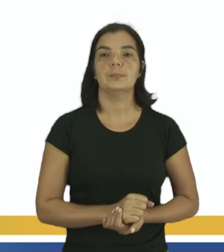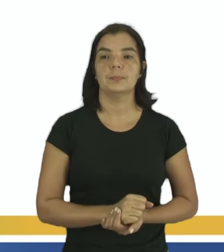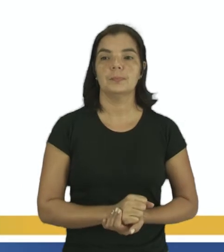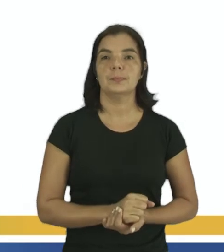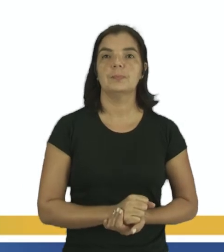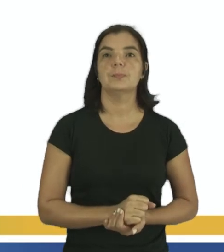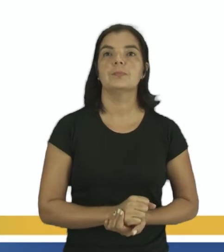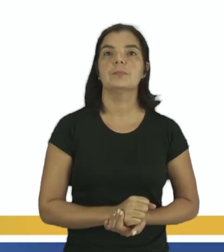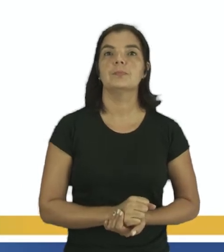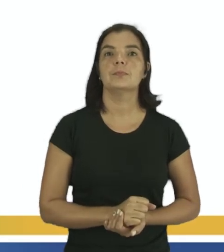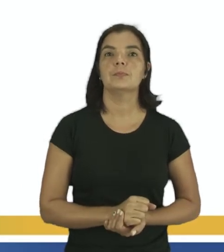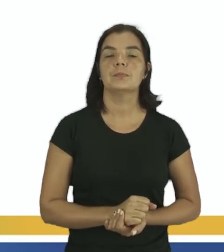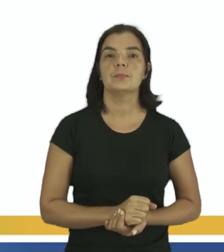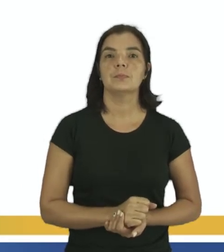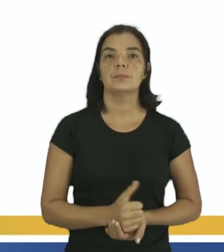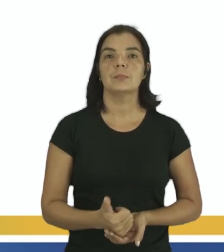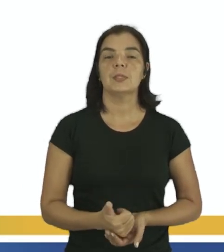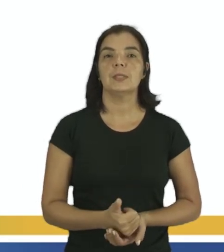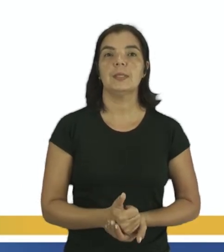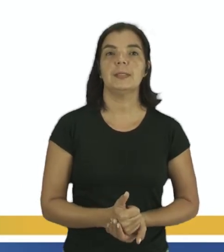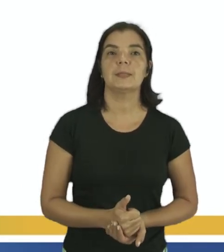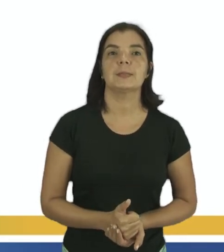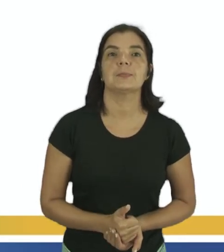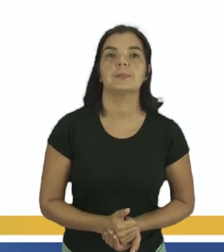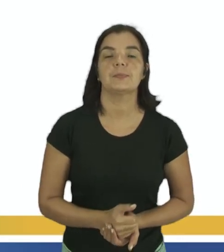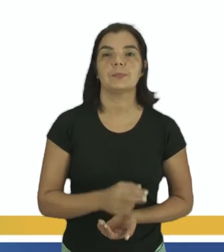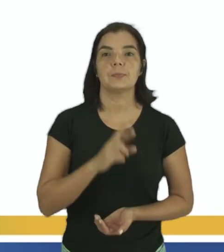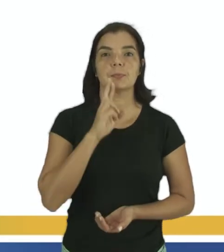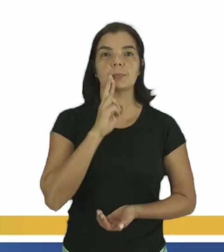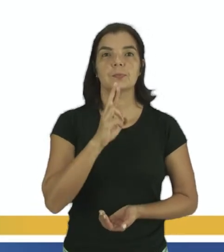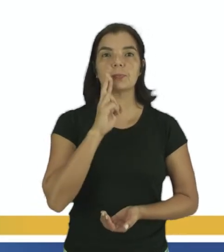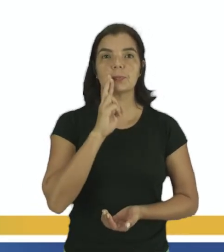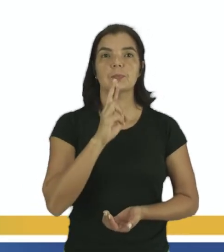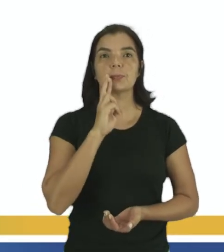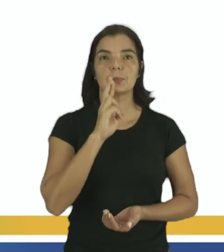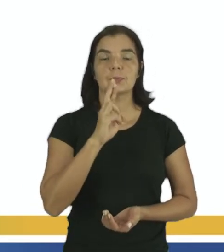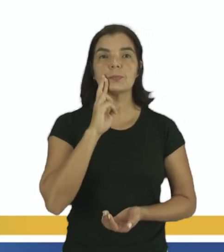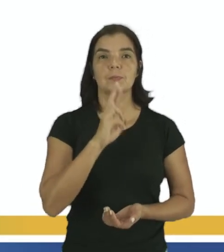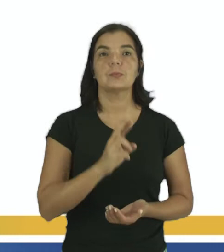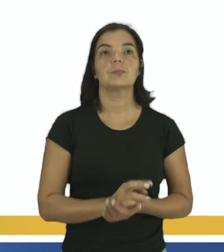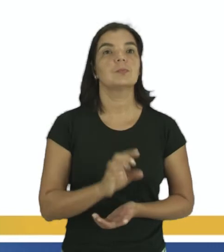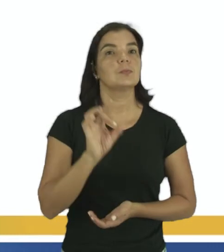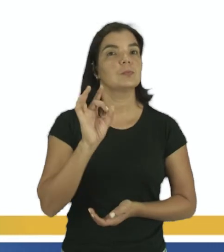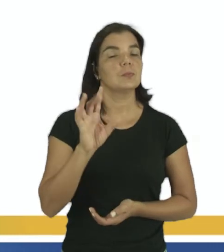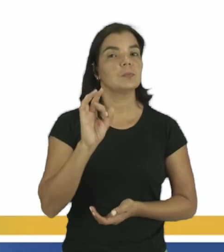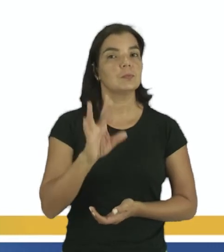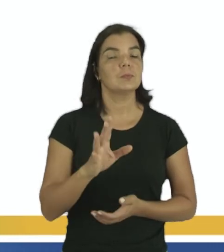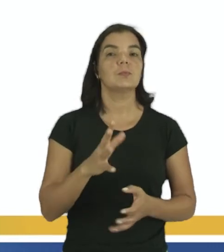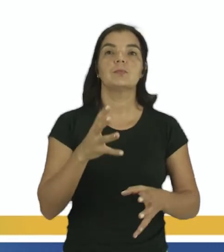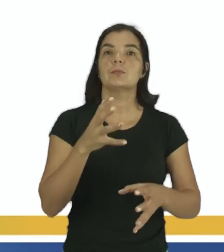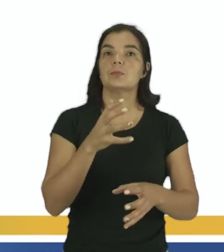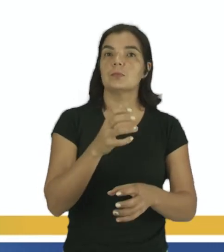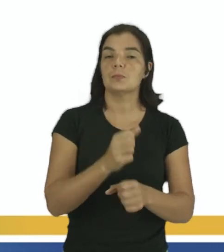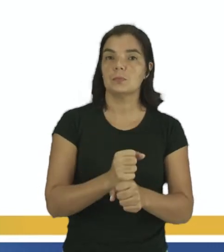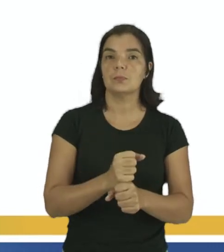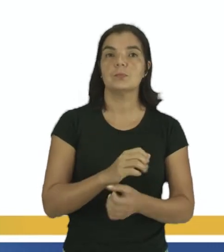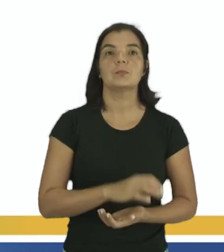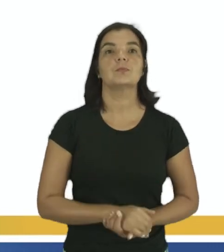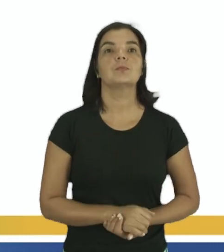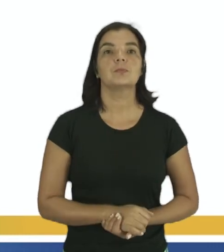263 pontos o resultado dessa edição é aqui é somente uma operação